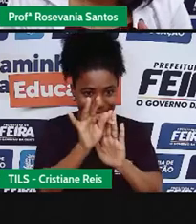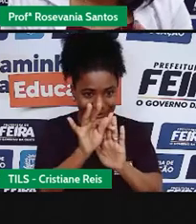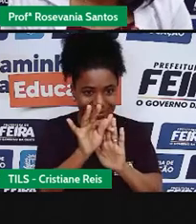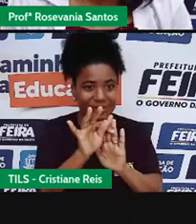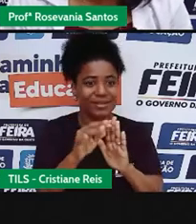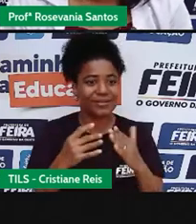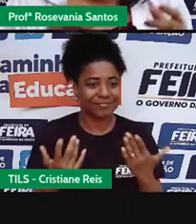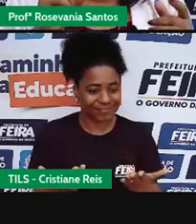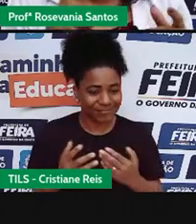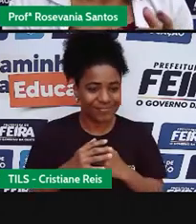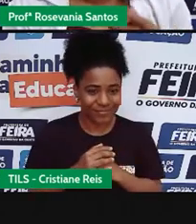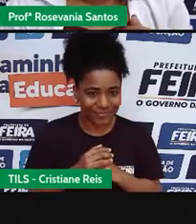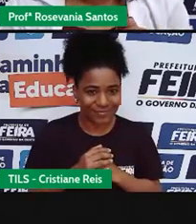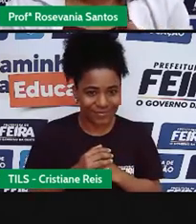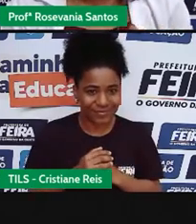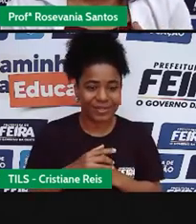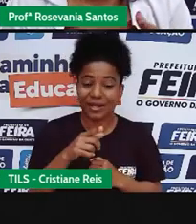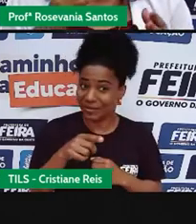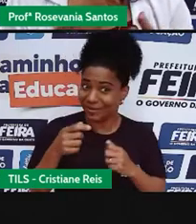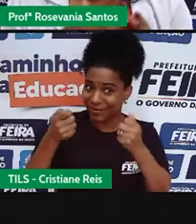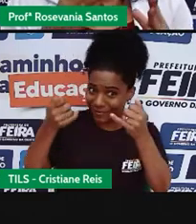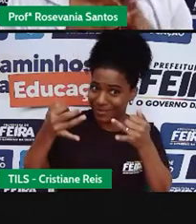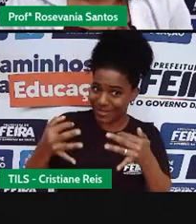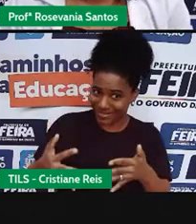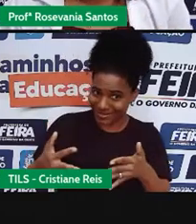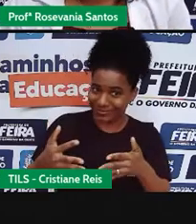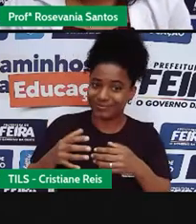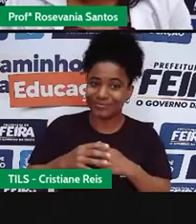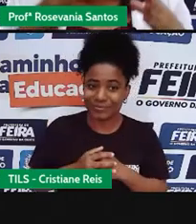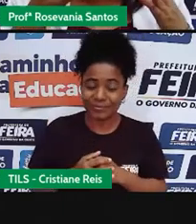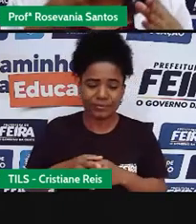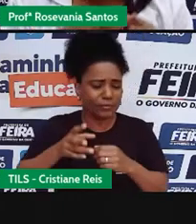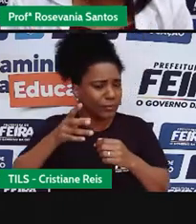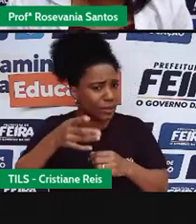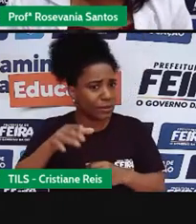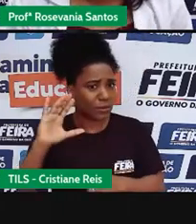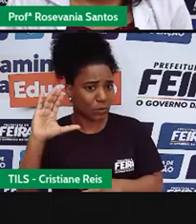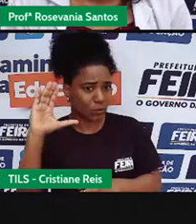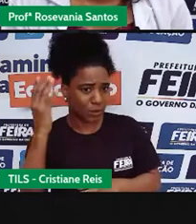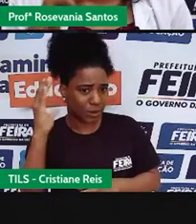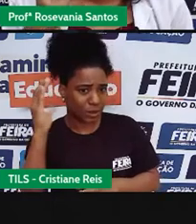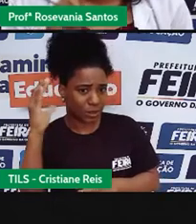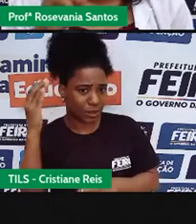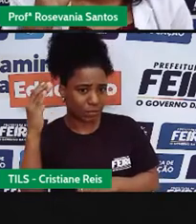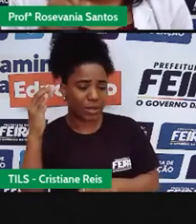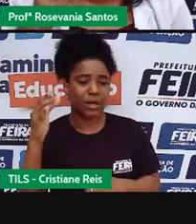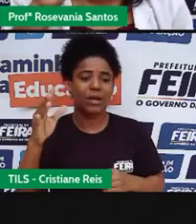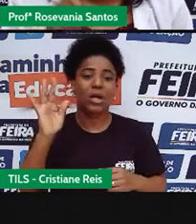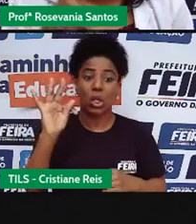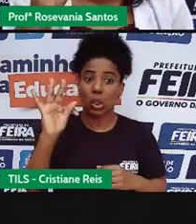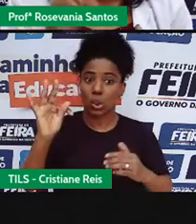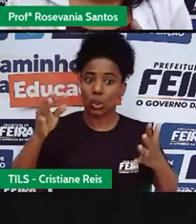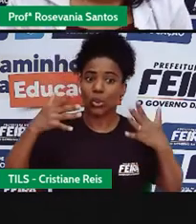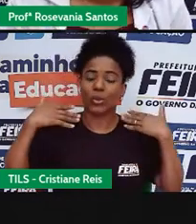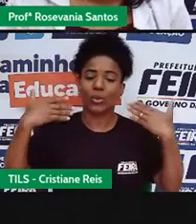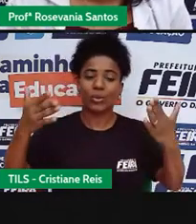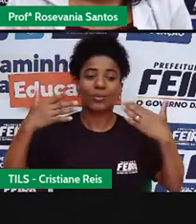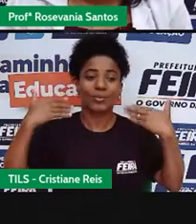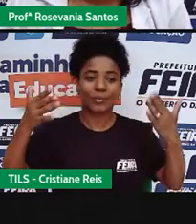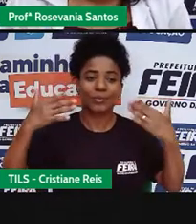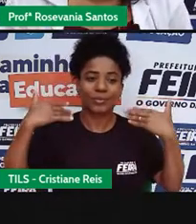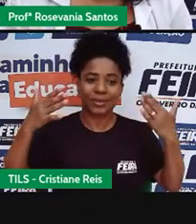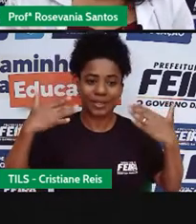não falou para vocês, mas que eu vou dizer agora. Toda vez que a gente fala de clima tropical, a gente está falando de duas